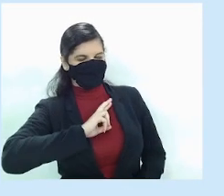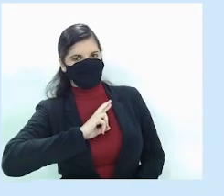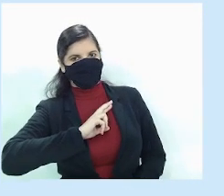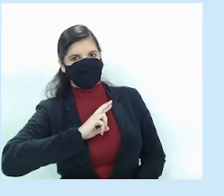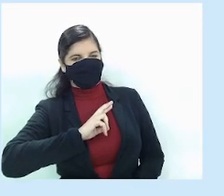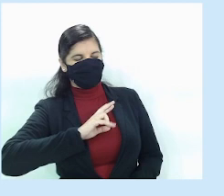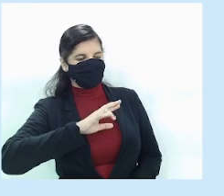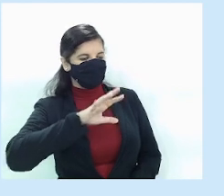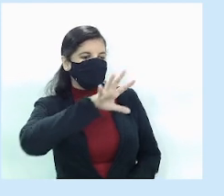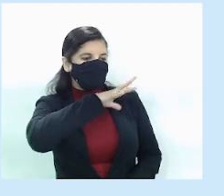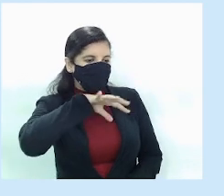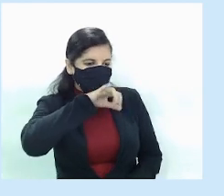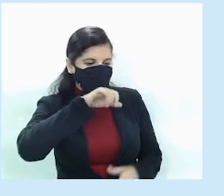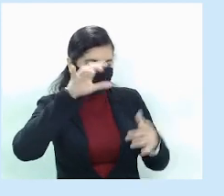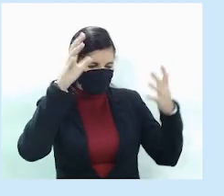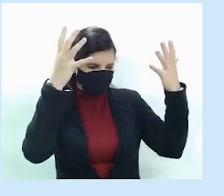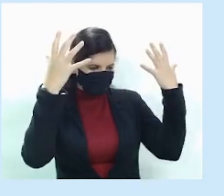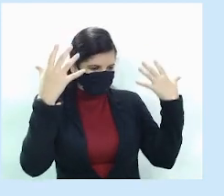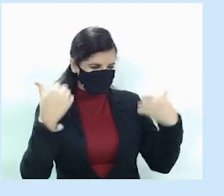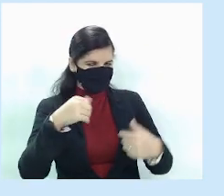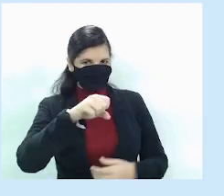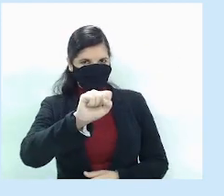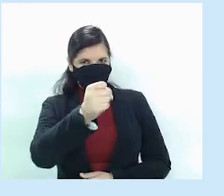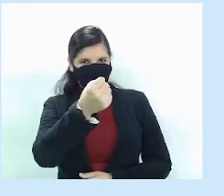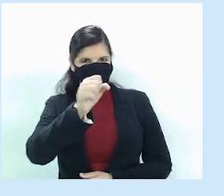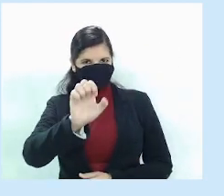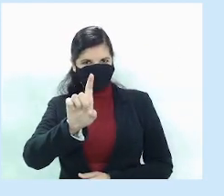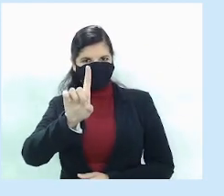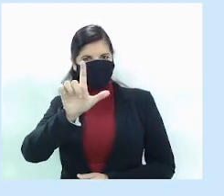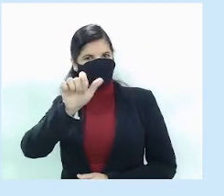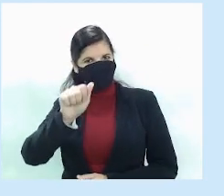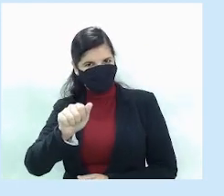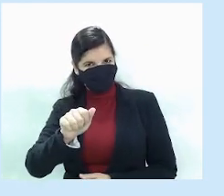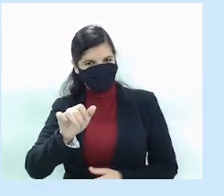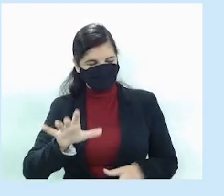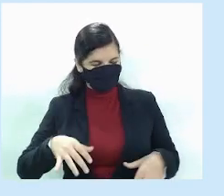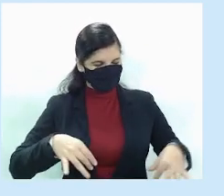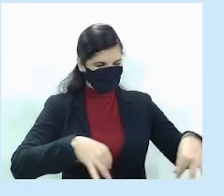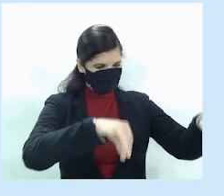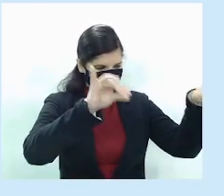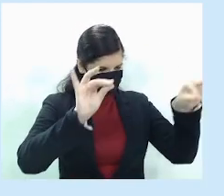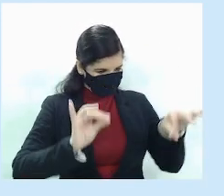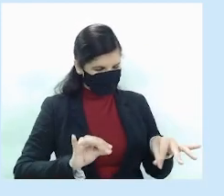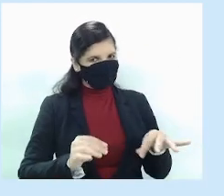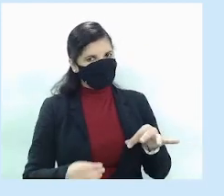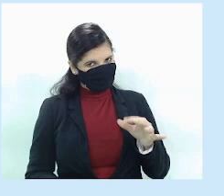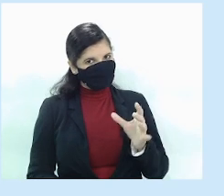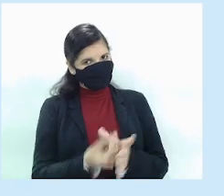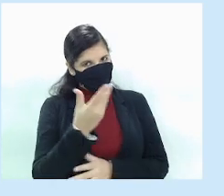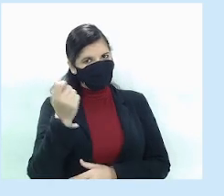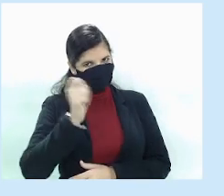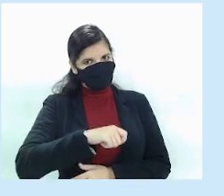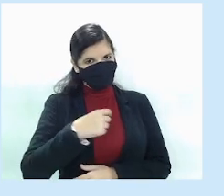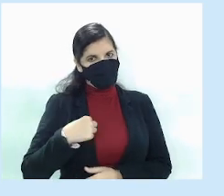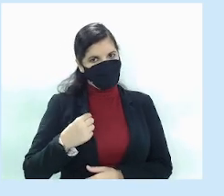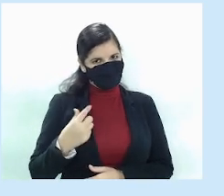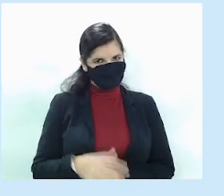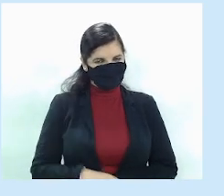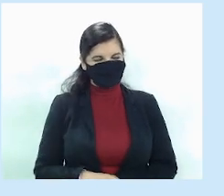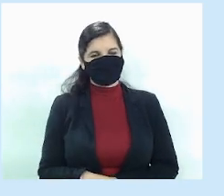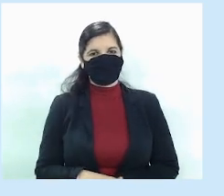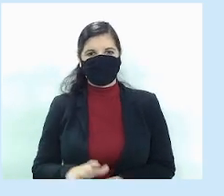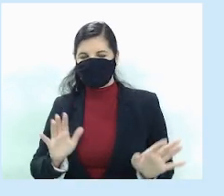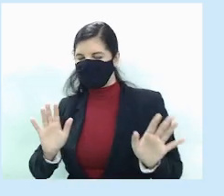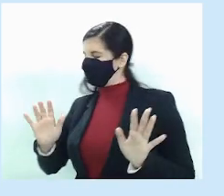o bicho da seda, porque a seda, né, o tecido da seda, ele é produzido pelo bicho da seda. Só